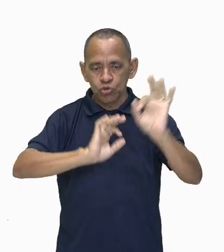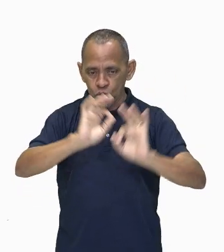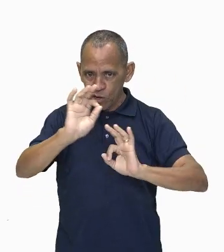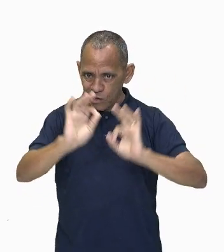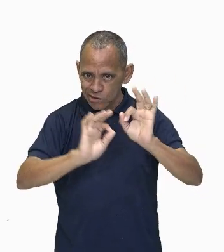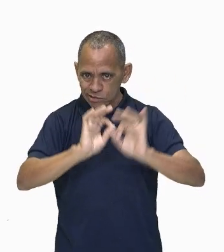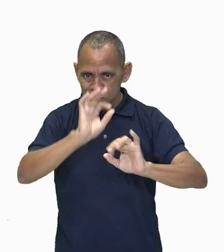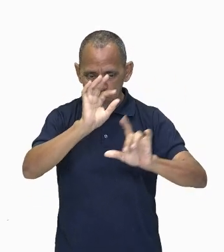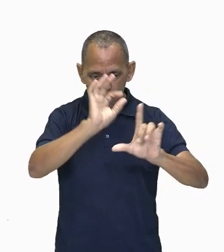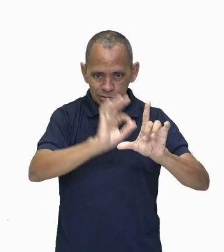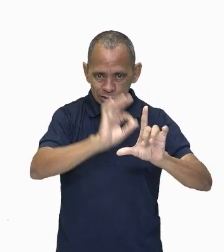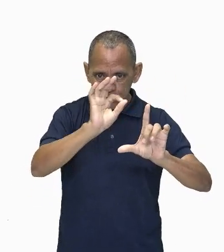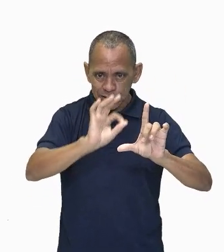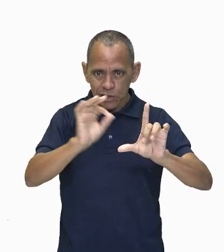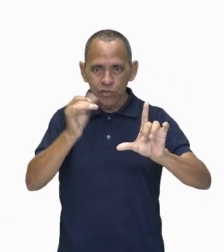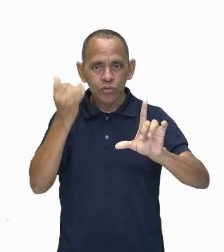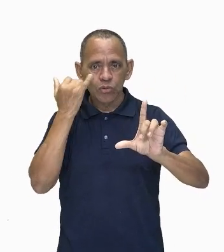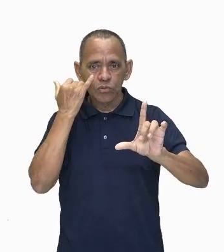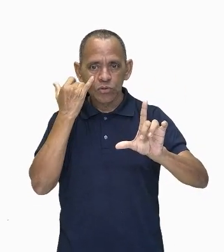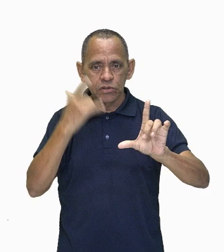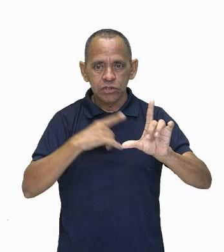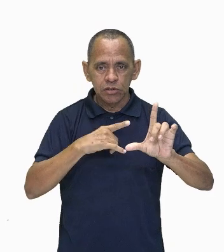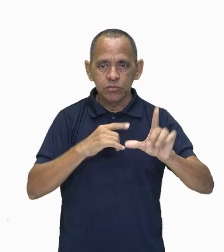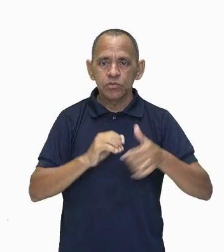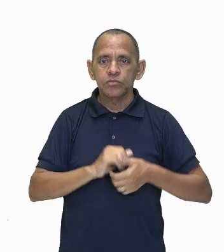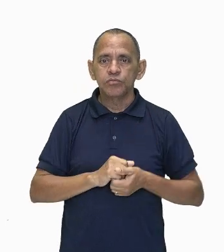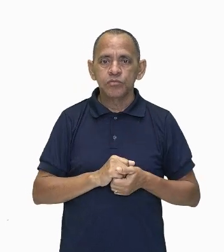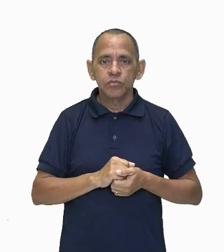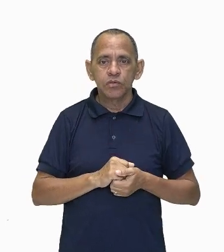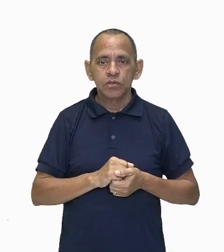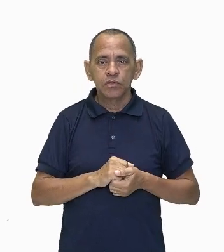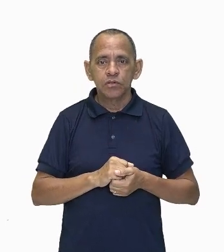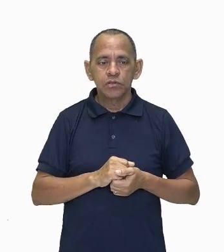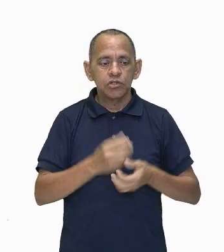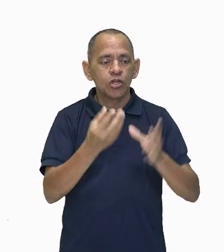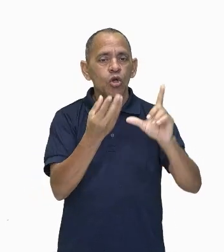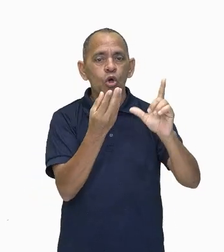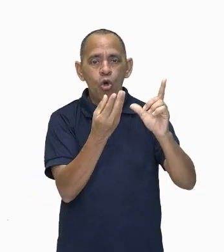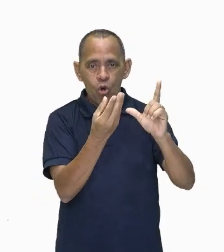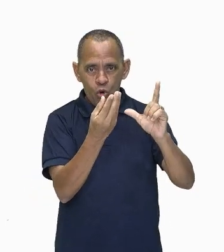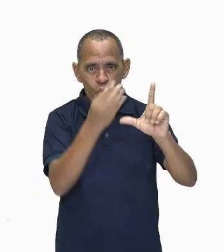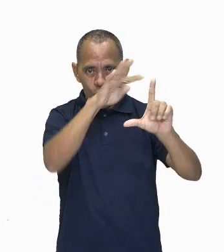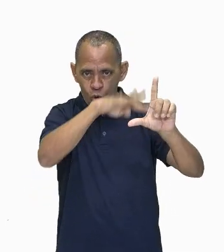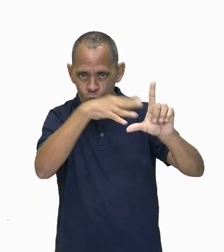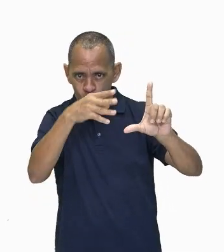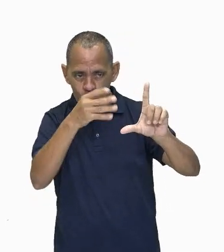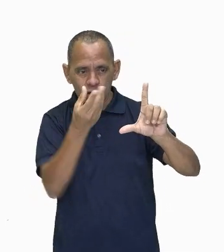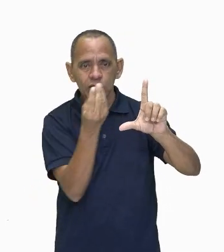essas informações que nós temos aí da tabela, tá bom? Eu já coloquei aí um gráfico já